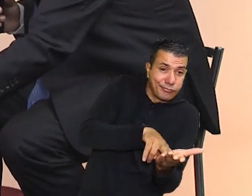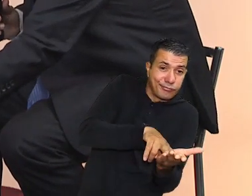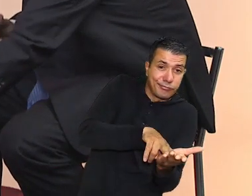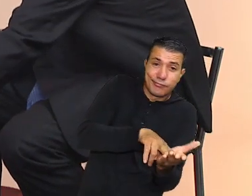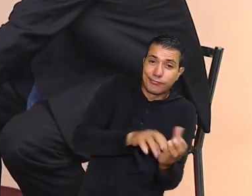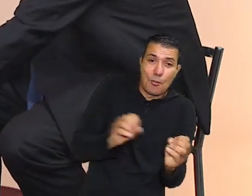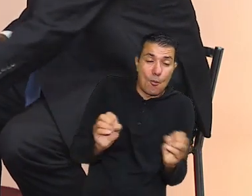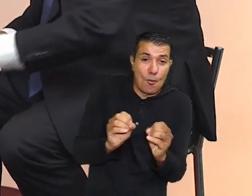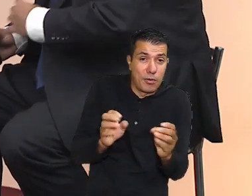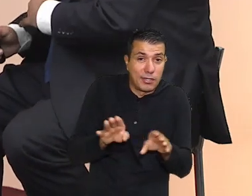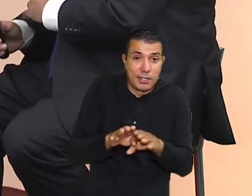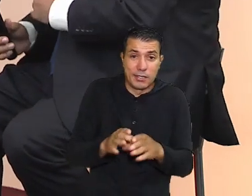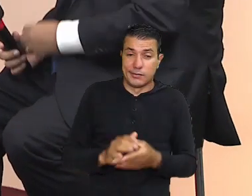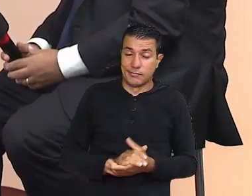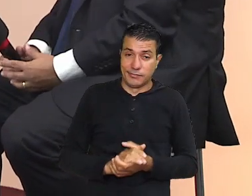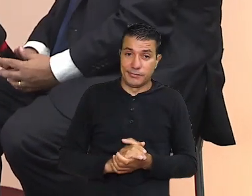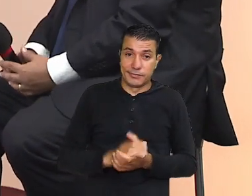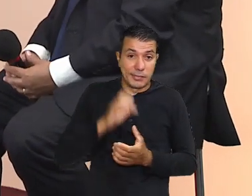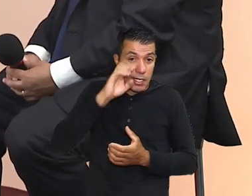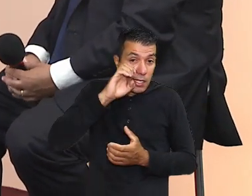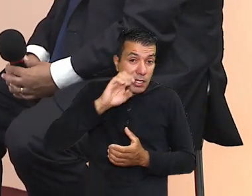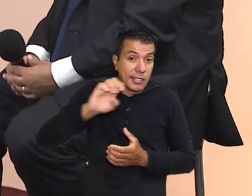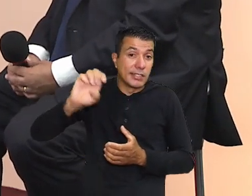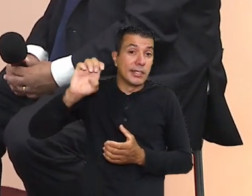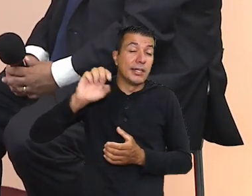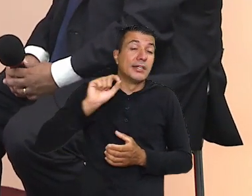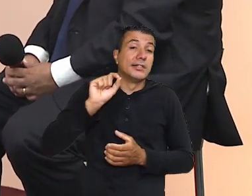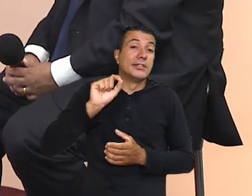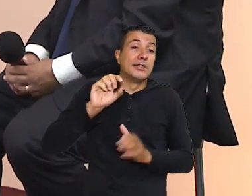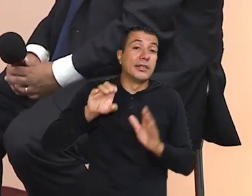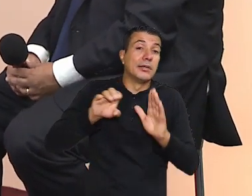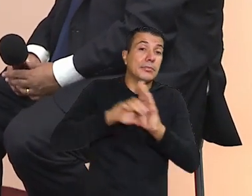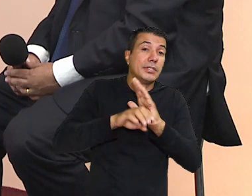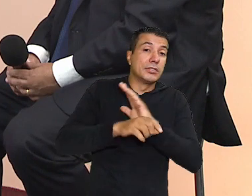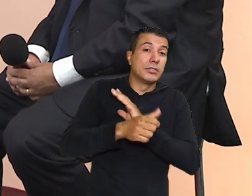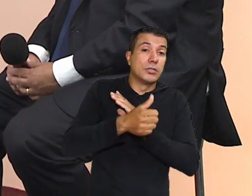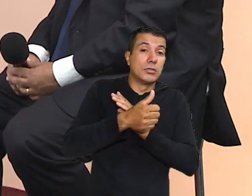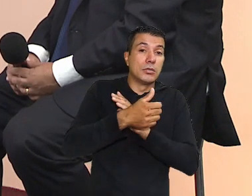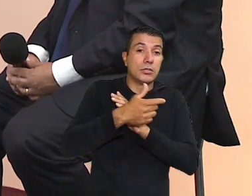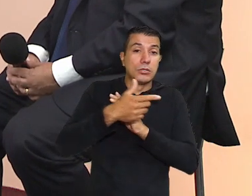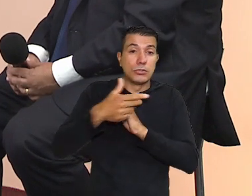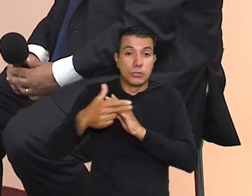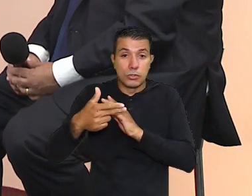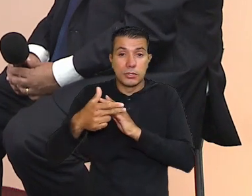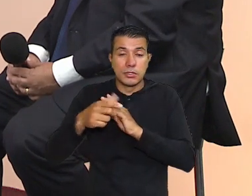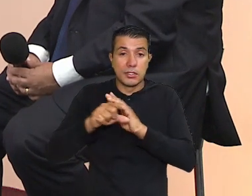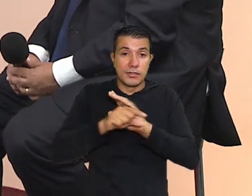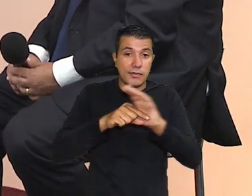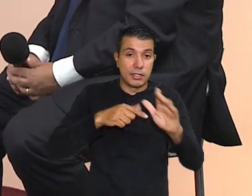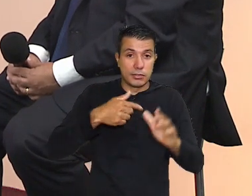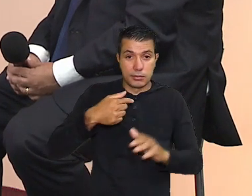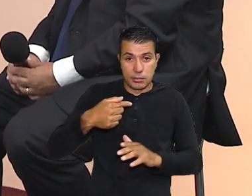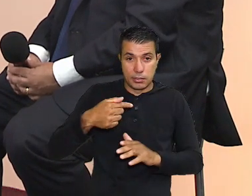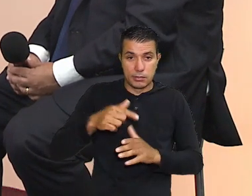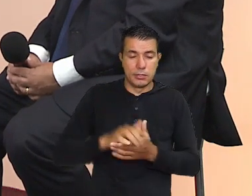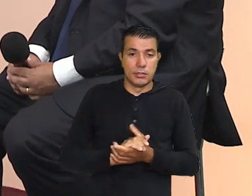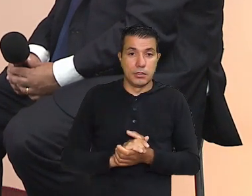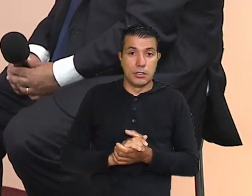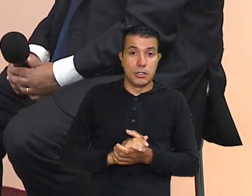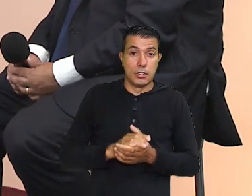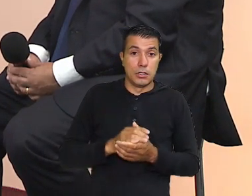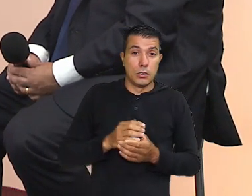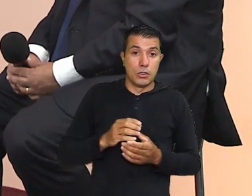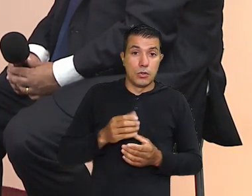pastor, obrigado. Agora eu vou ler Eclesiastes, na sequência, capítulo 12, verso 7, que diz assim, ó. E o